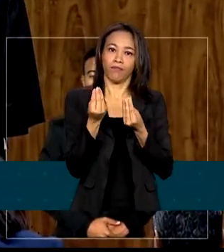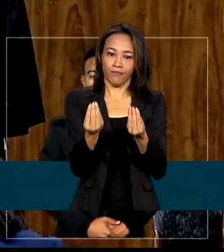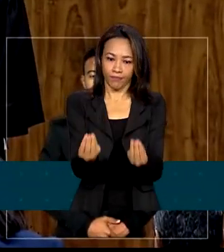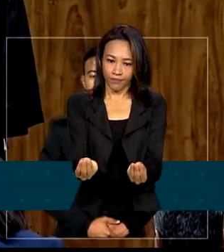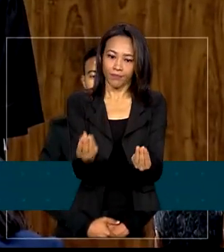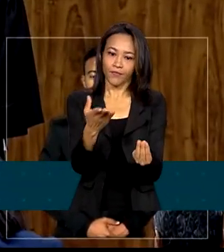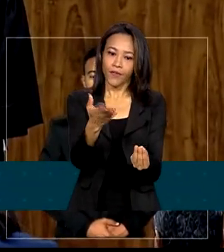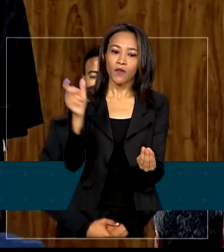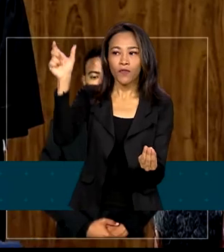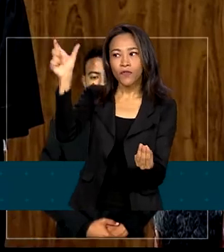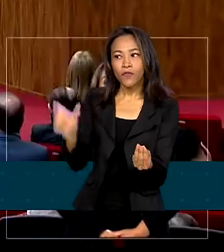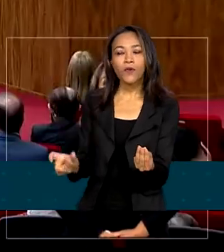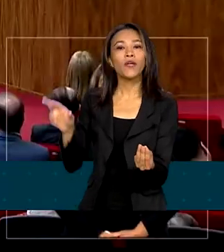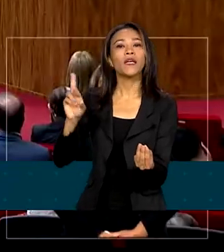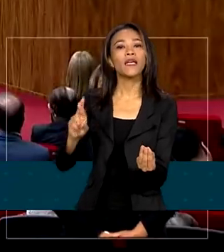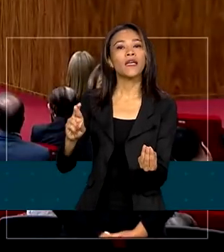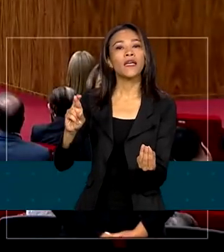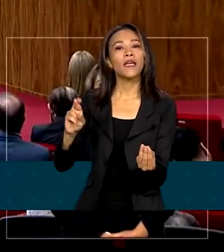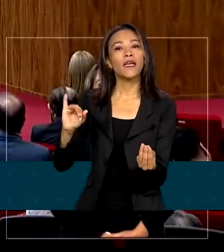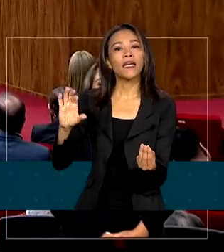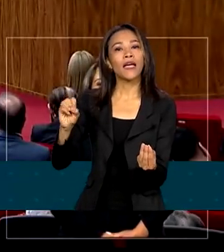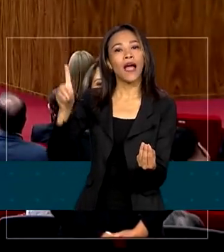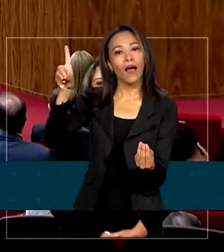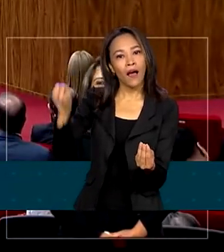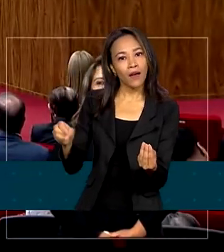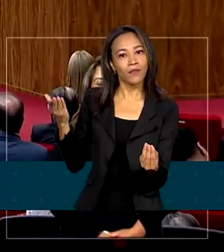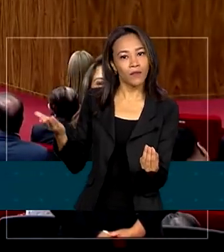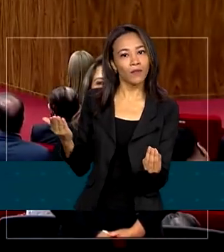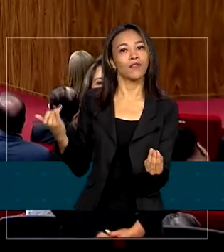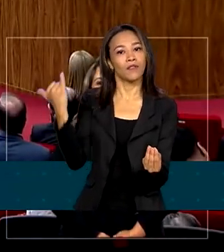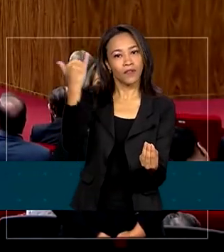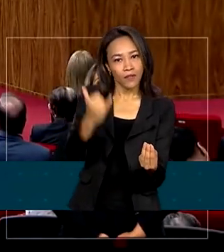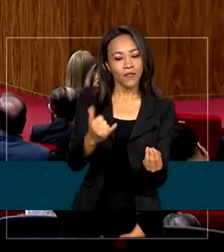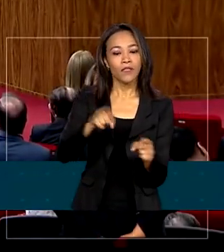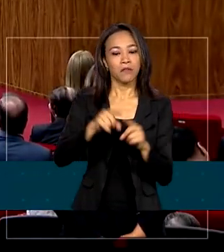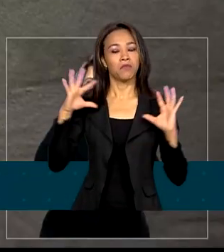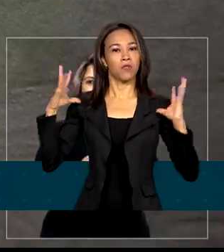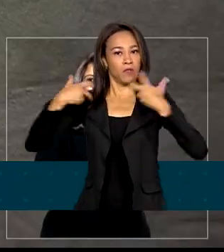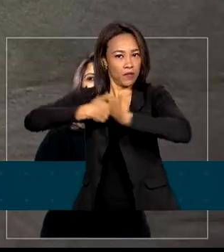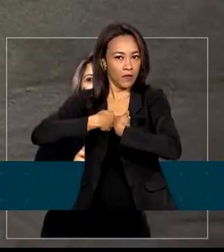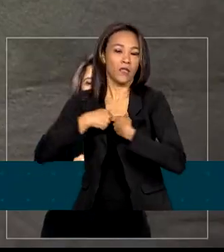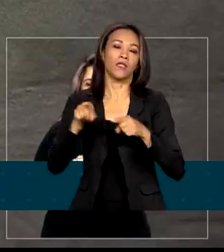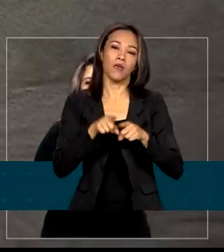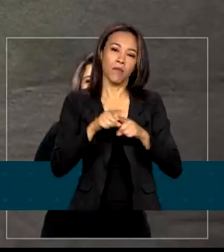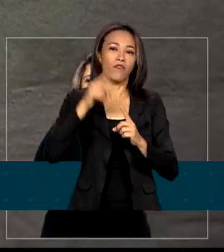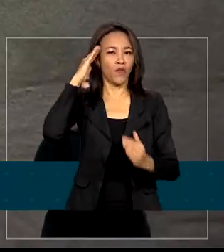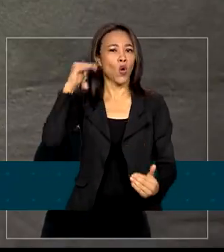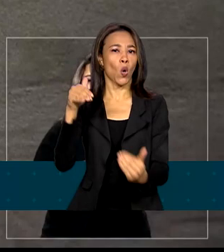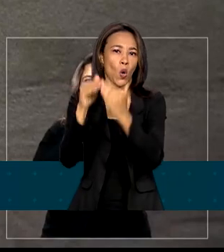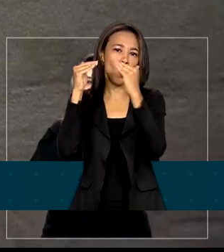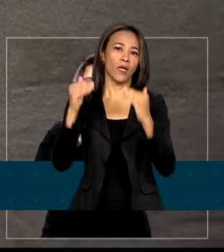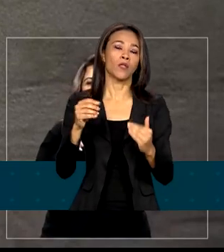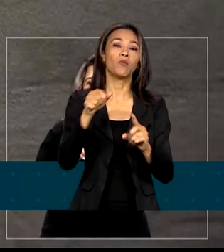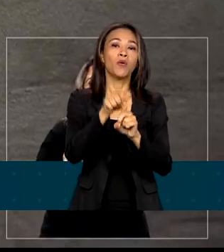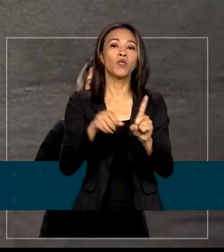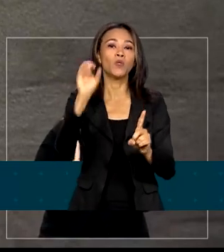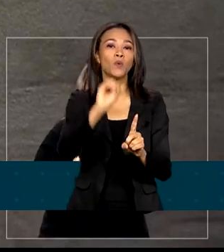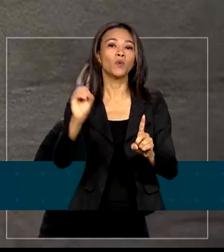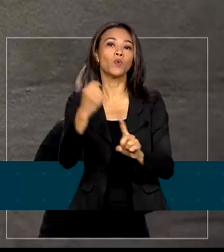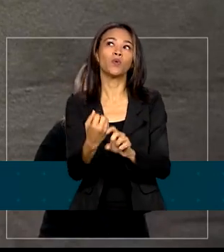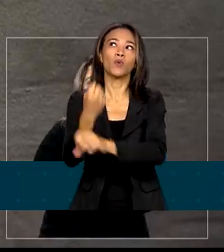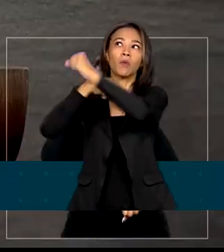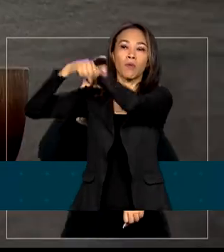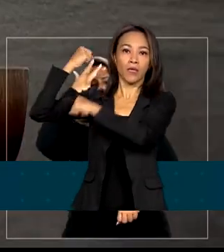ministro Ricardo Lewandowski e aprovada por unanimidade pelo plenário do TSE em outubro do ano passado. Durante